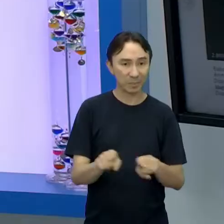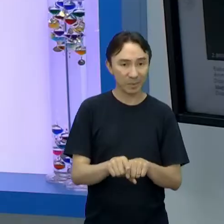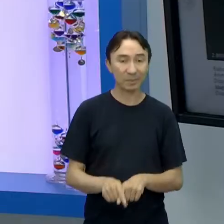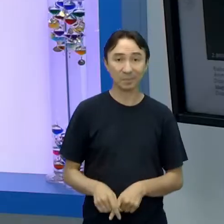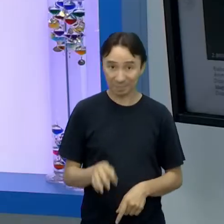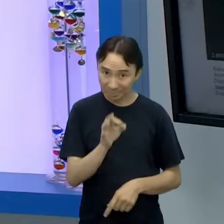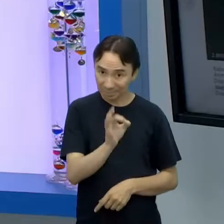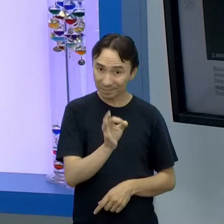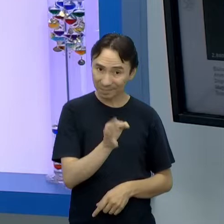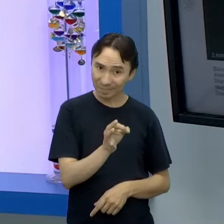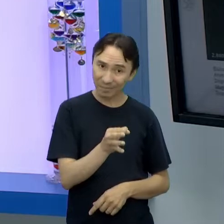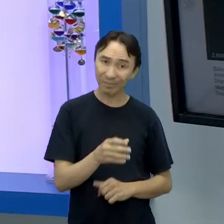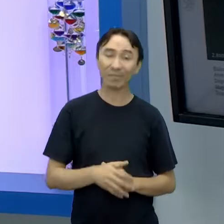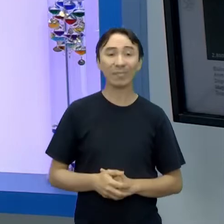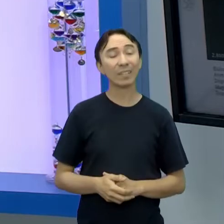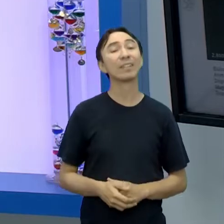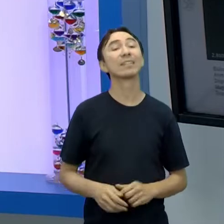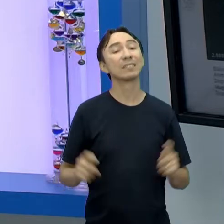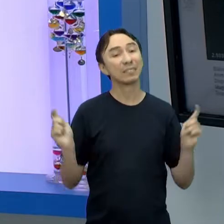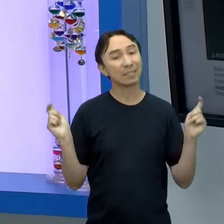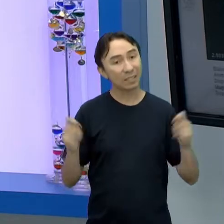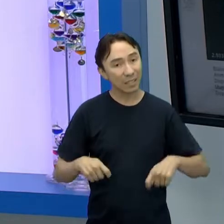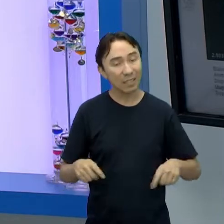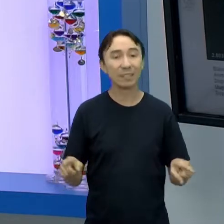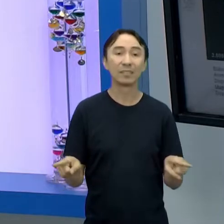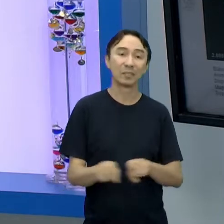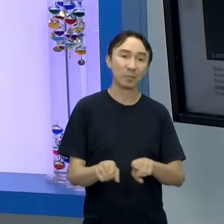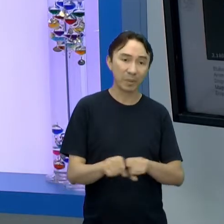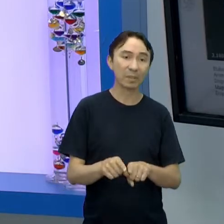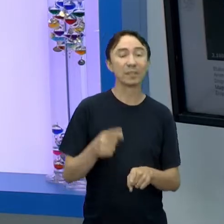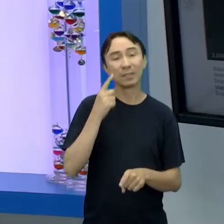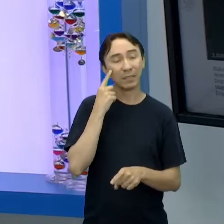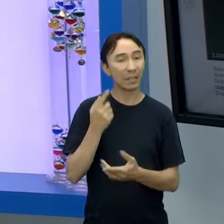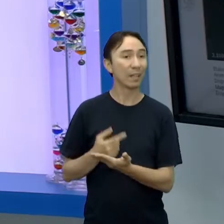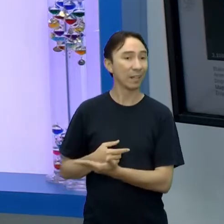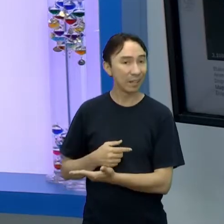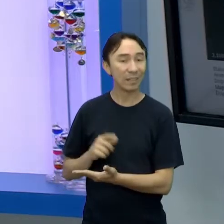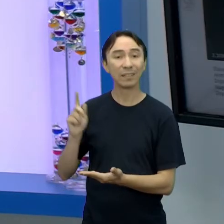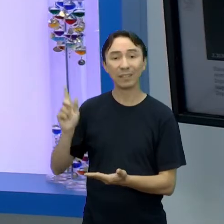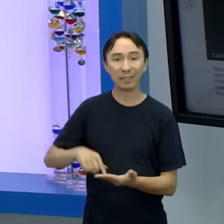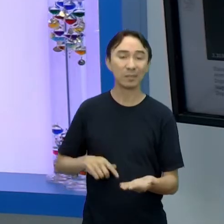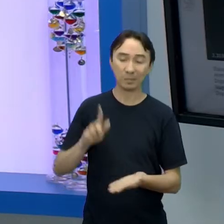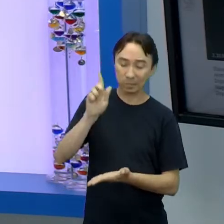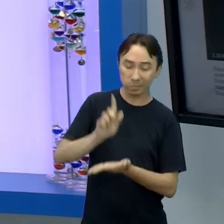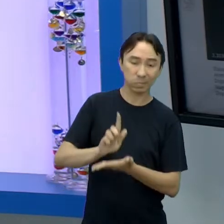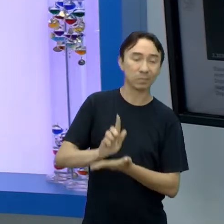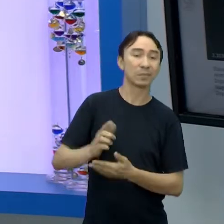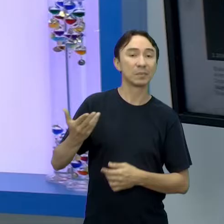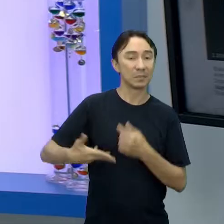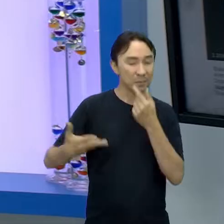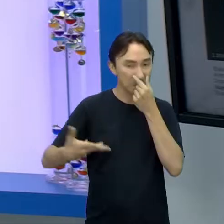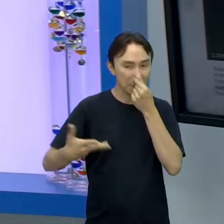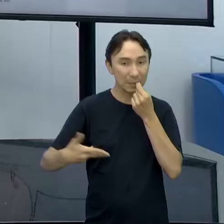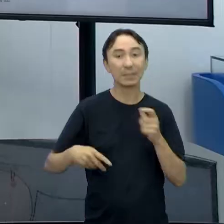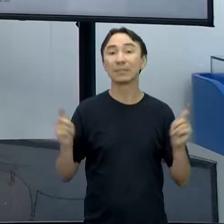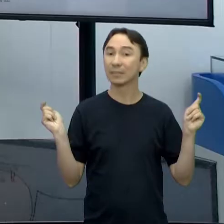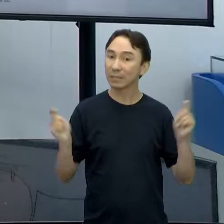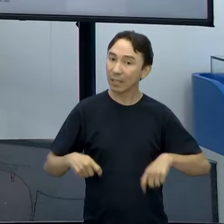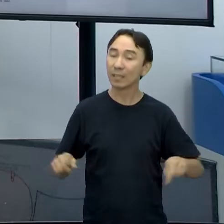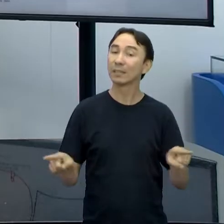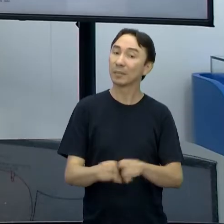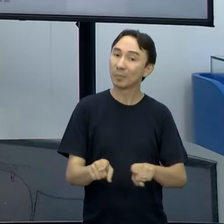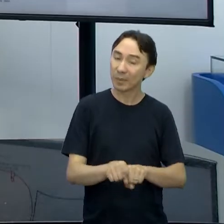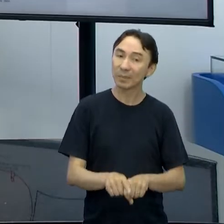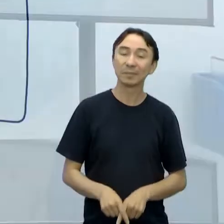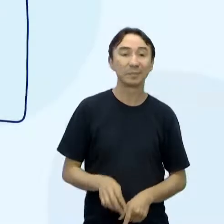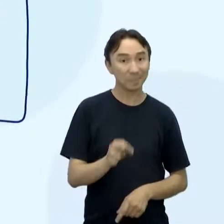usar o pêndulo para calcular também a aceleração da gravidade através da oscilação de um pêndulo simples aí, certinho? Então tá aí para